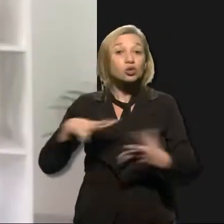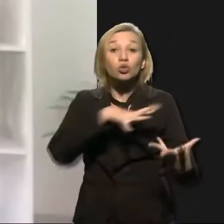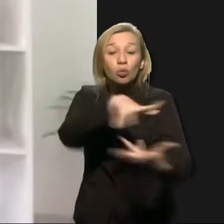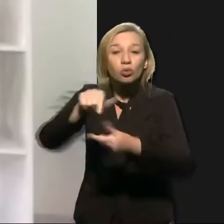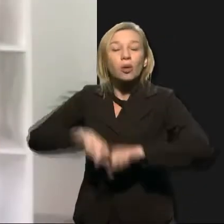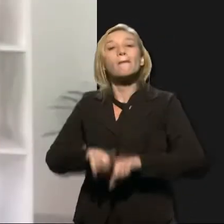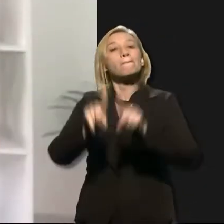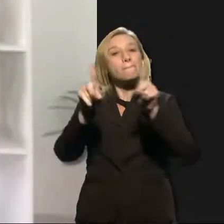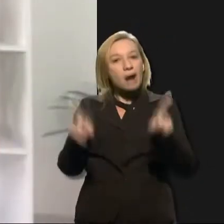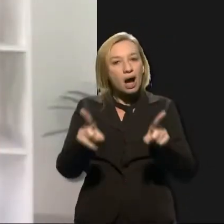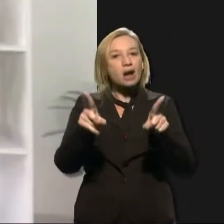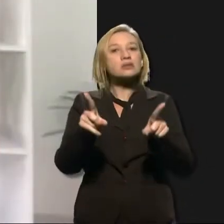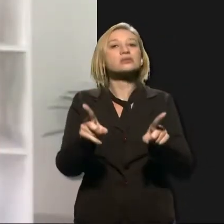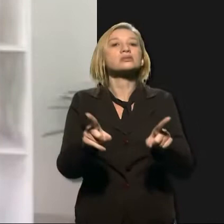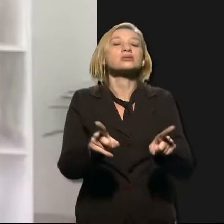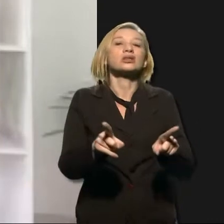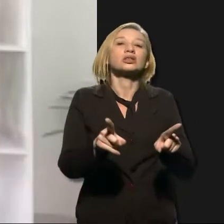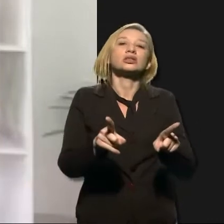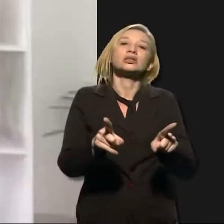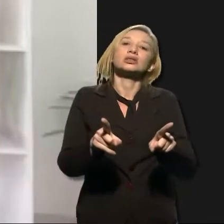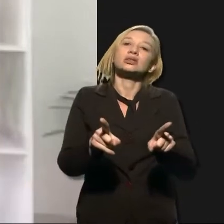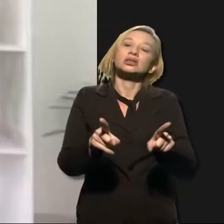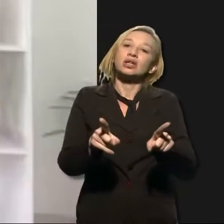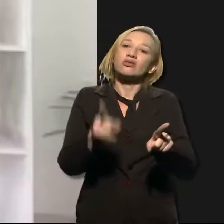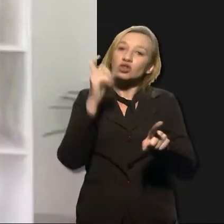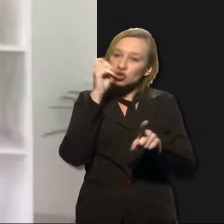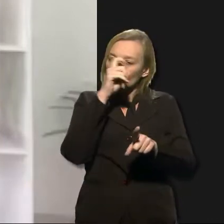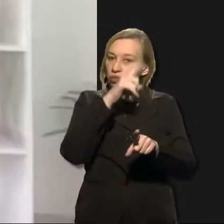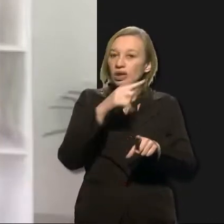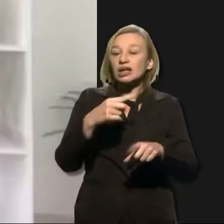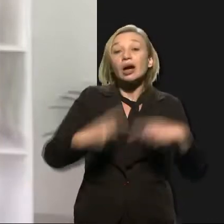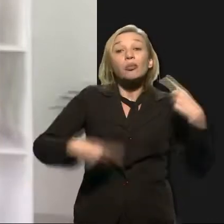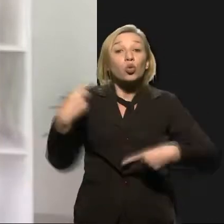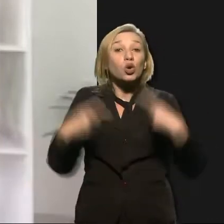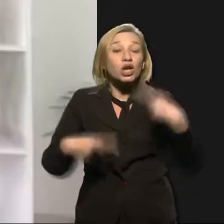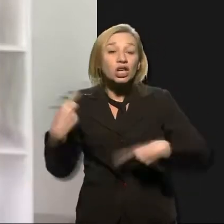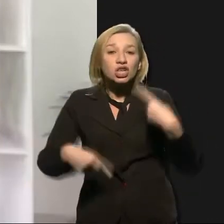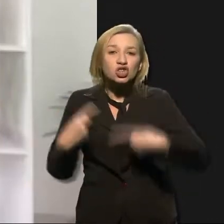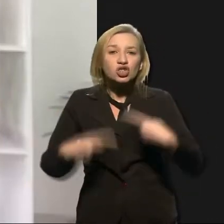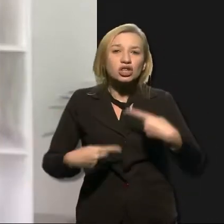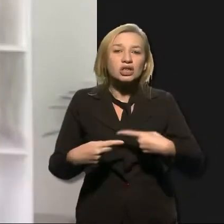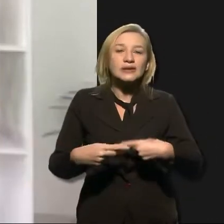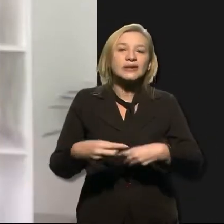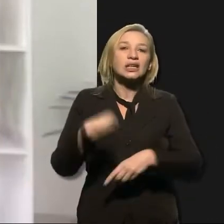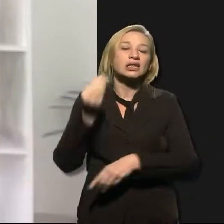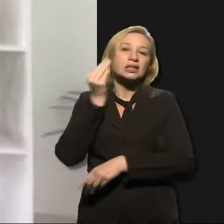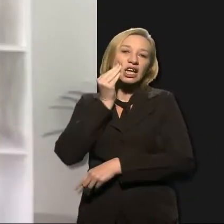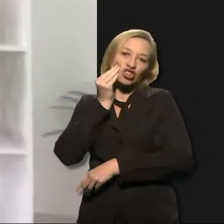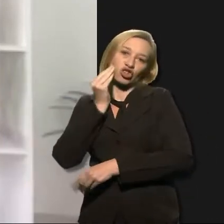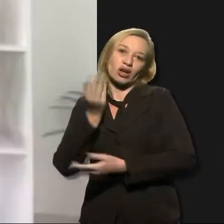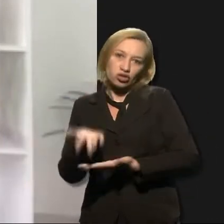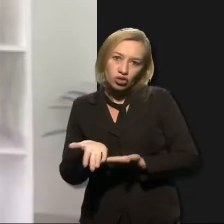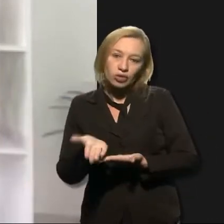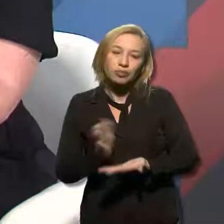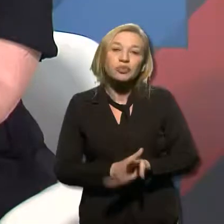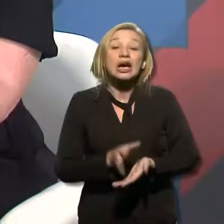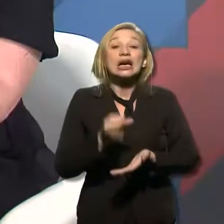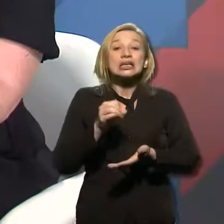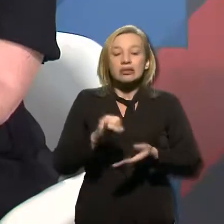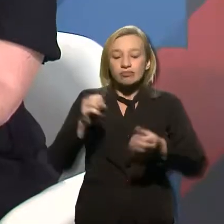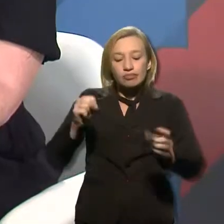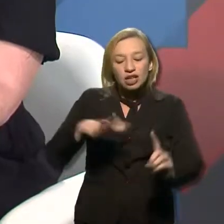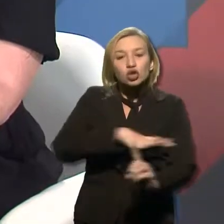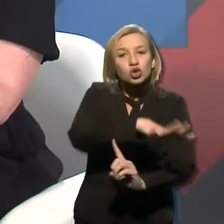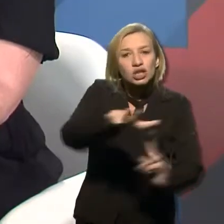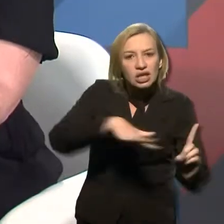Brasil, está no mundo. Mas a gente teve aí uma precariedade na política de testagem.